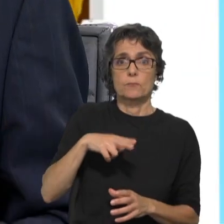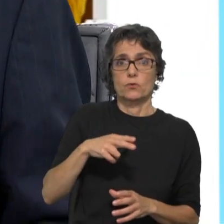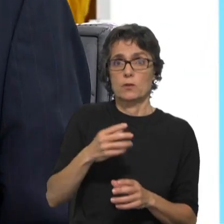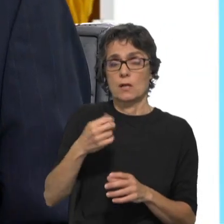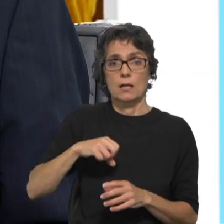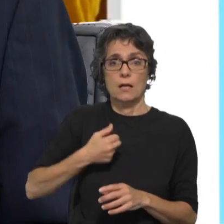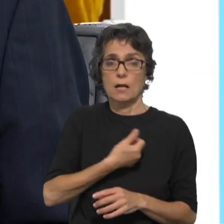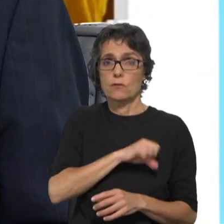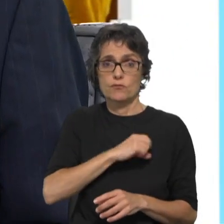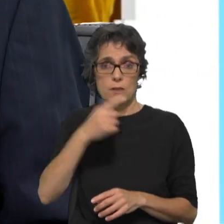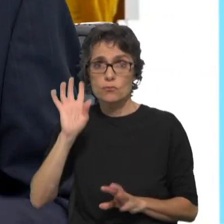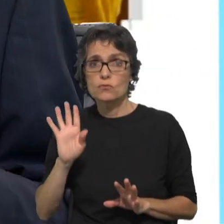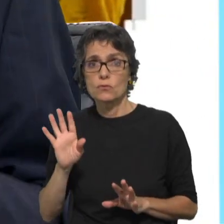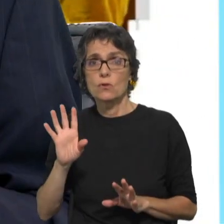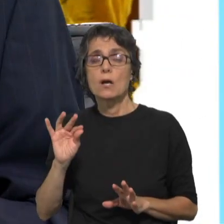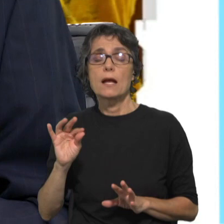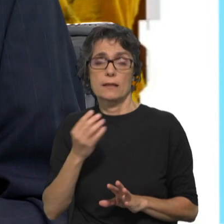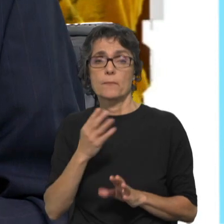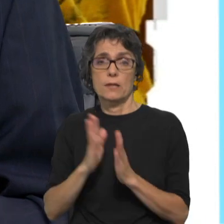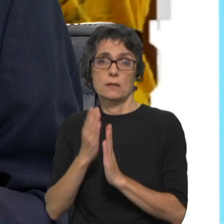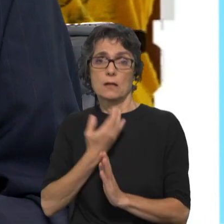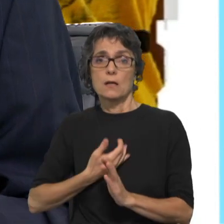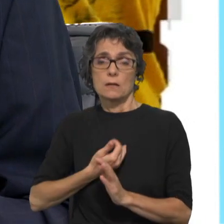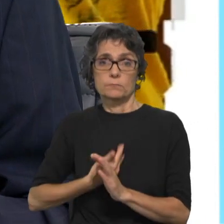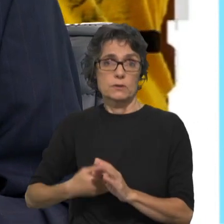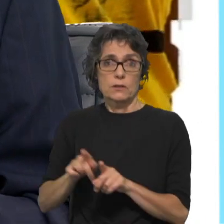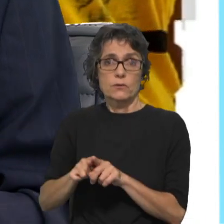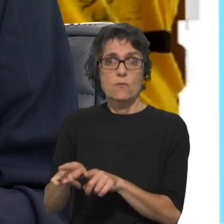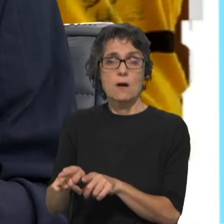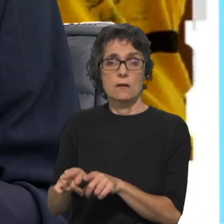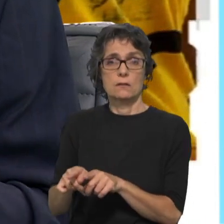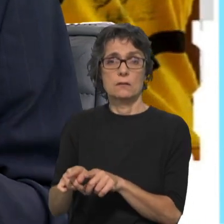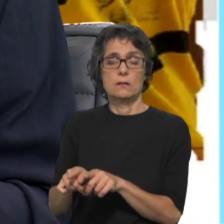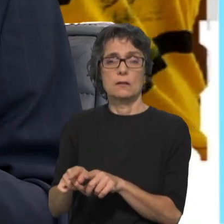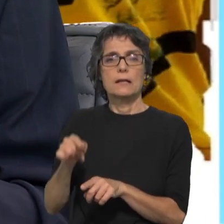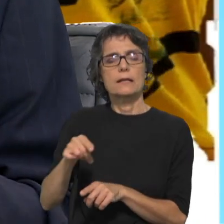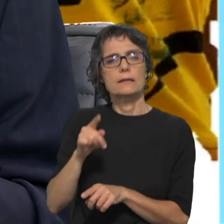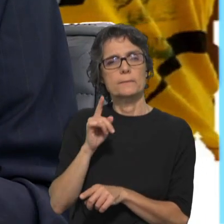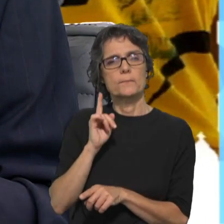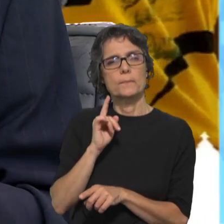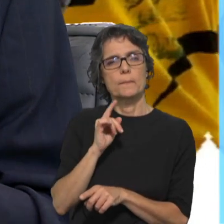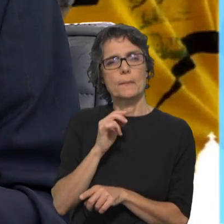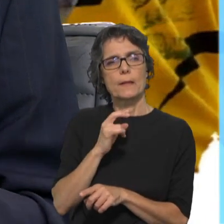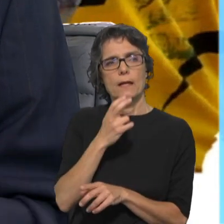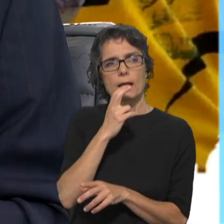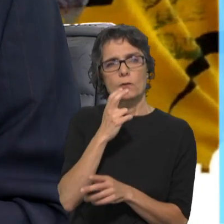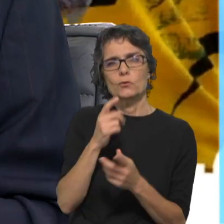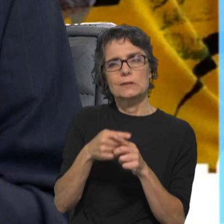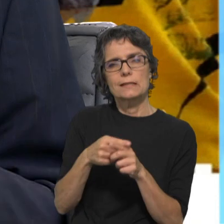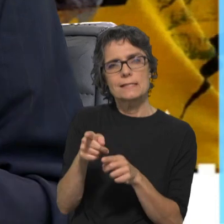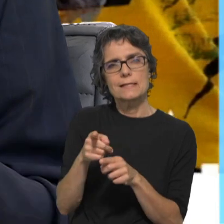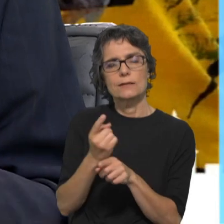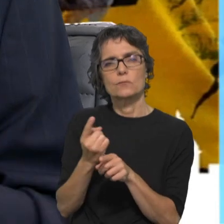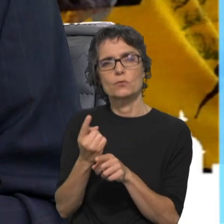e o protestantismo também não é, mas é muito curioso que nós encontramos o fenómeno protestante na sua fase mais